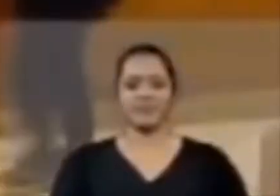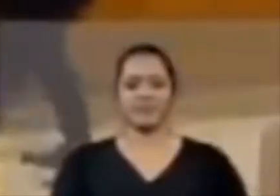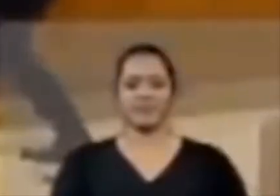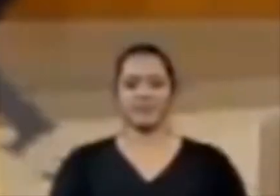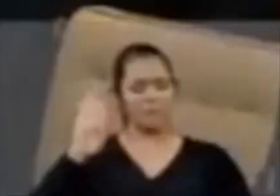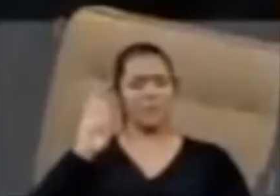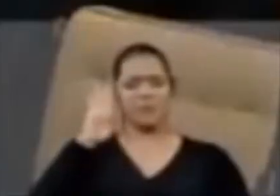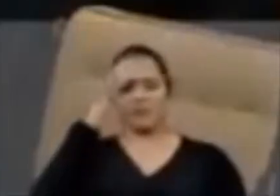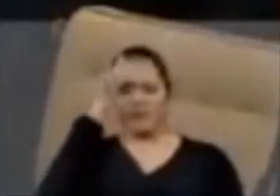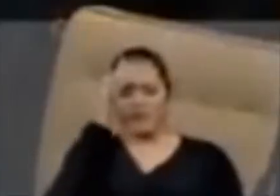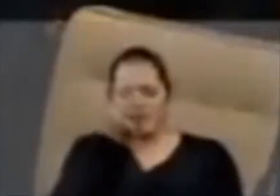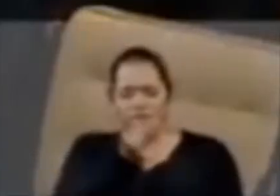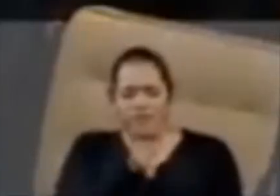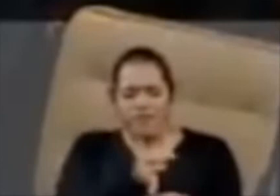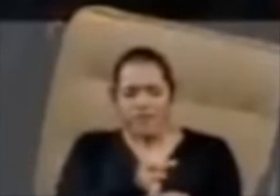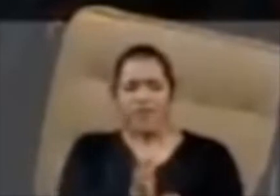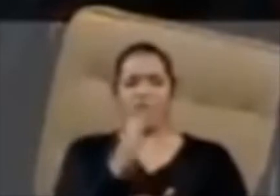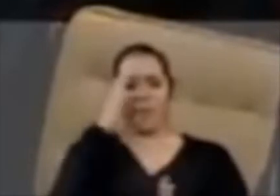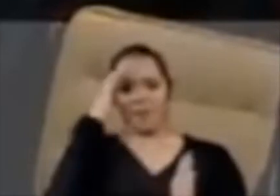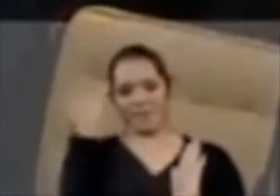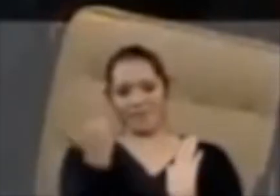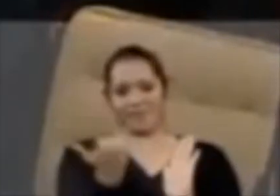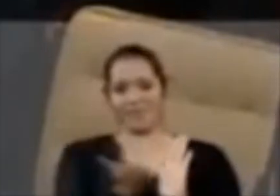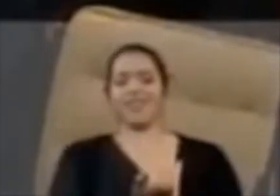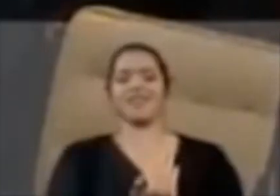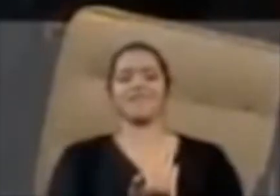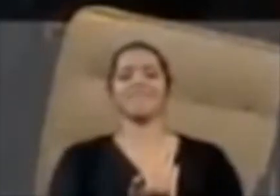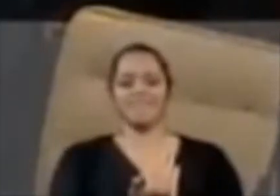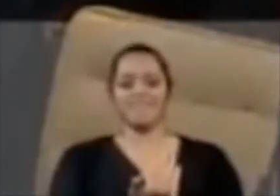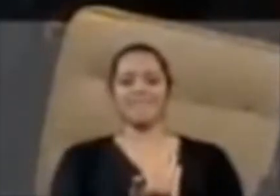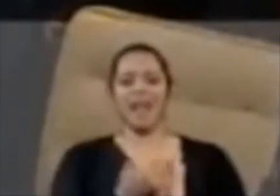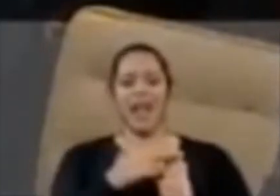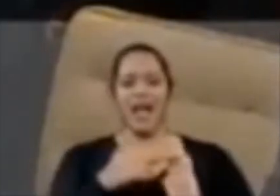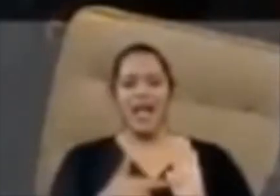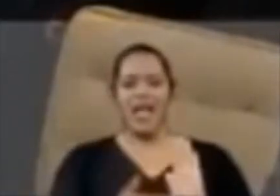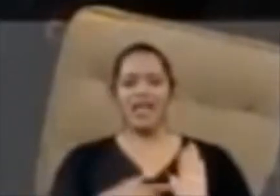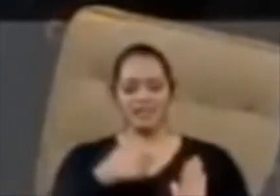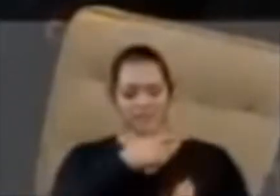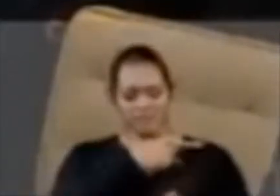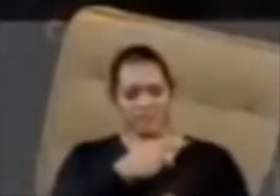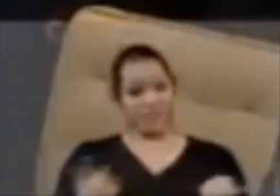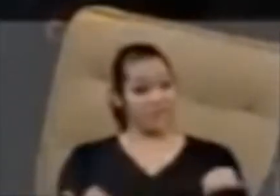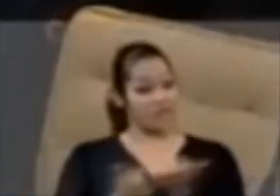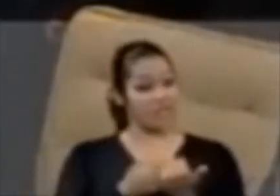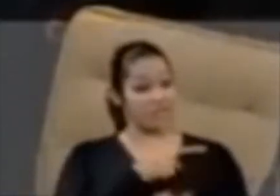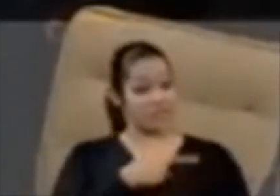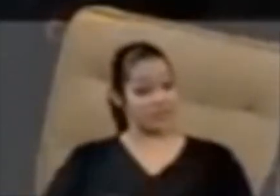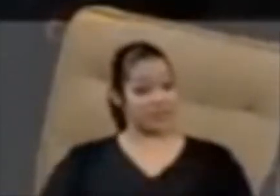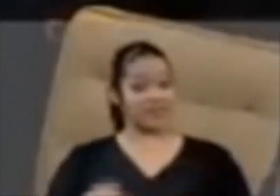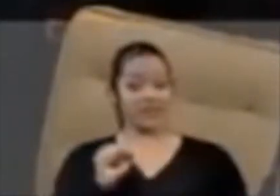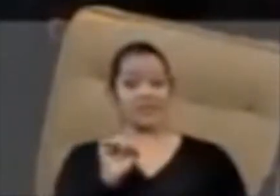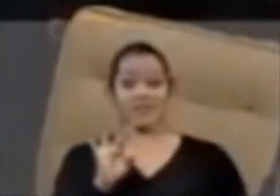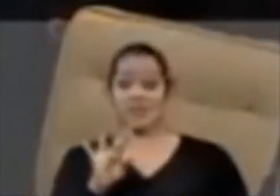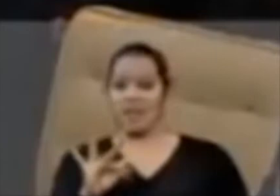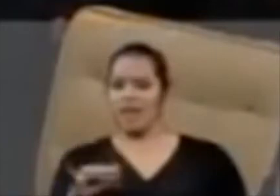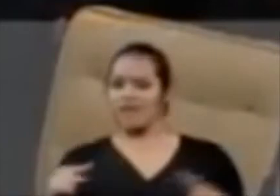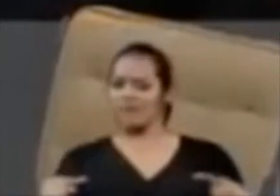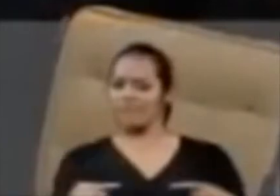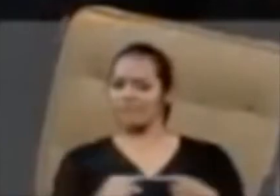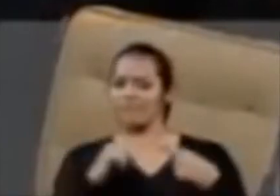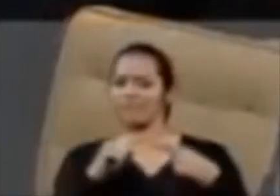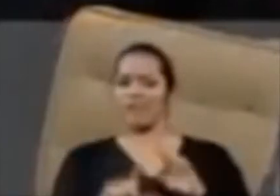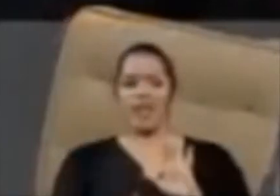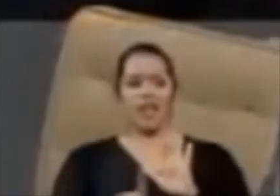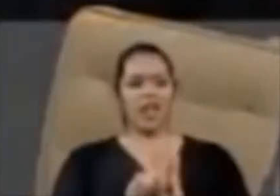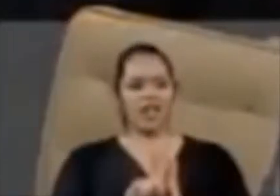bem fielmente cumprir os deveres do cargo de vice-presidente do Supremo Tribunal Federal em conformidade